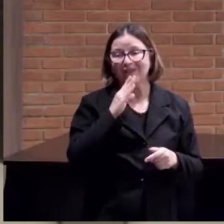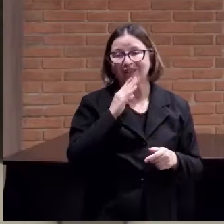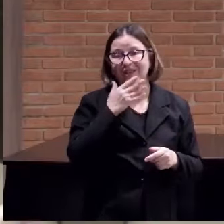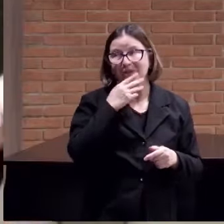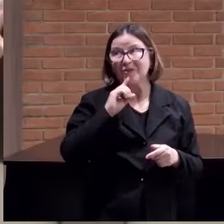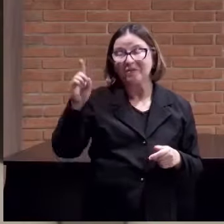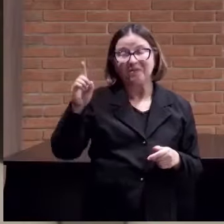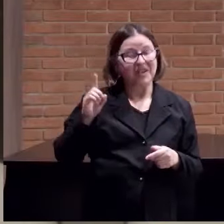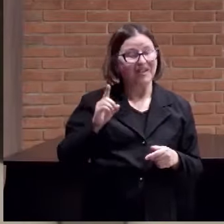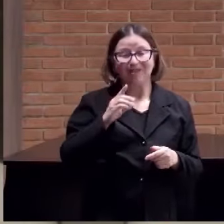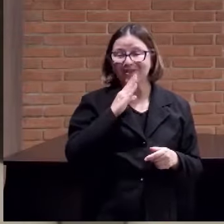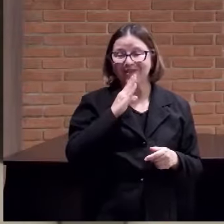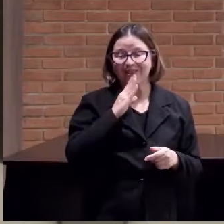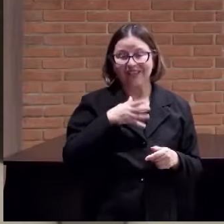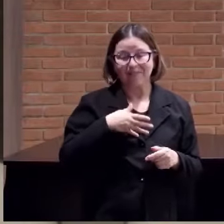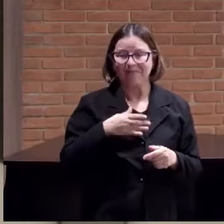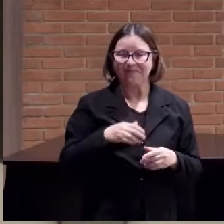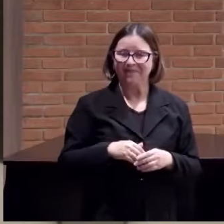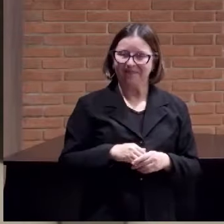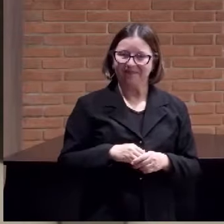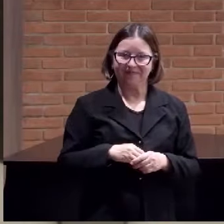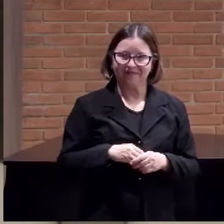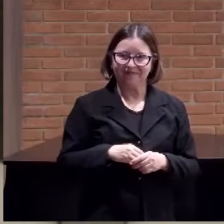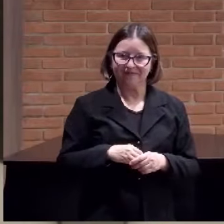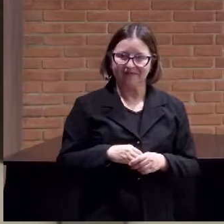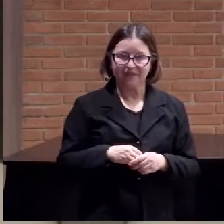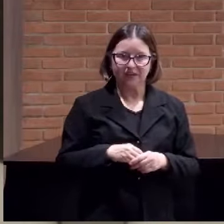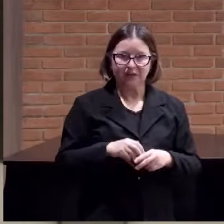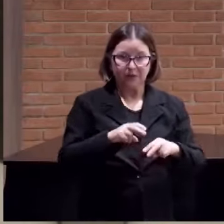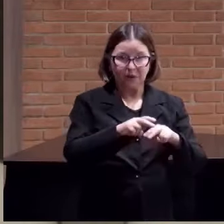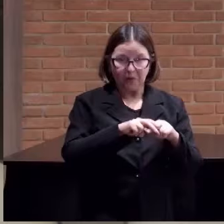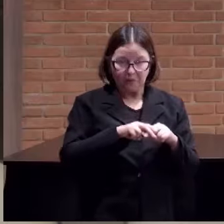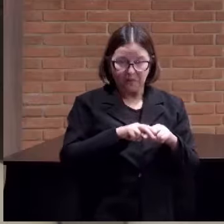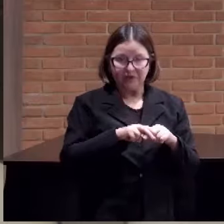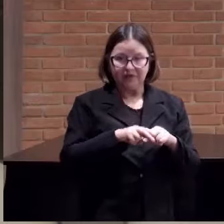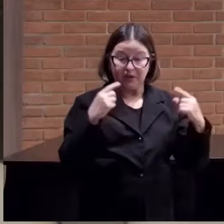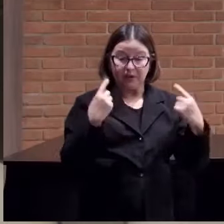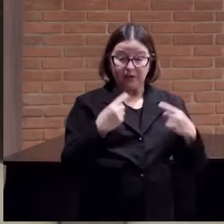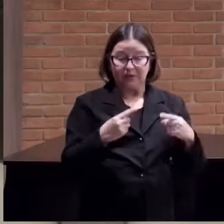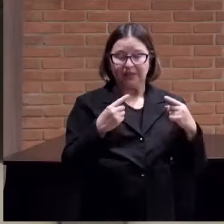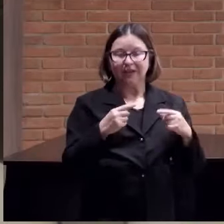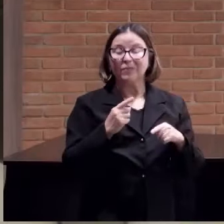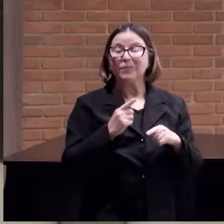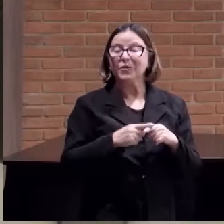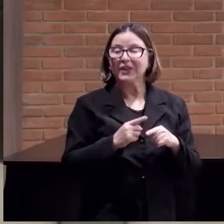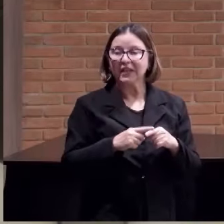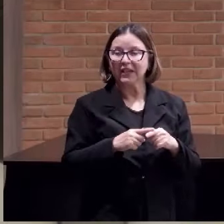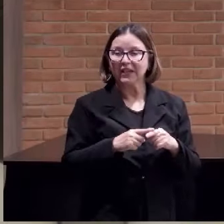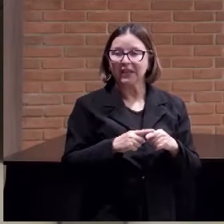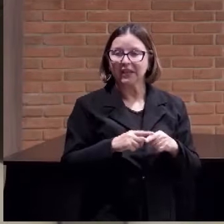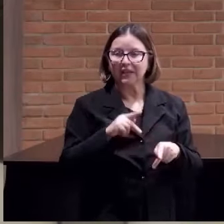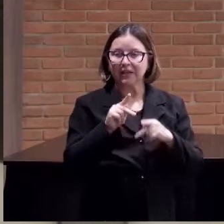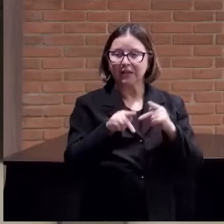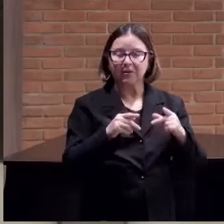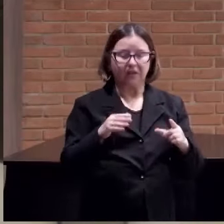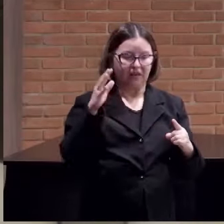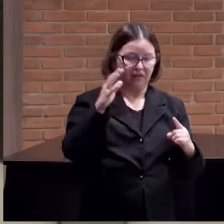A razão para tal oposição é que os opressores